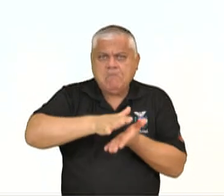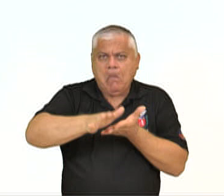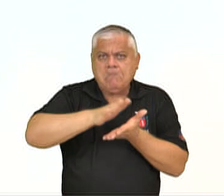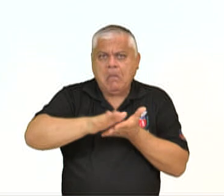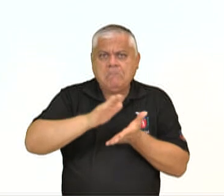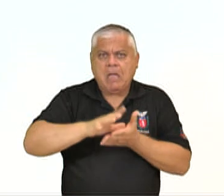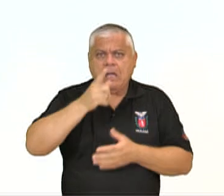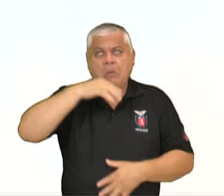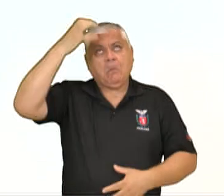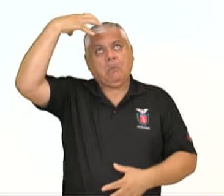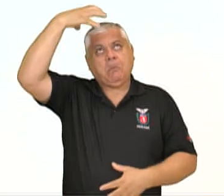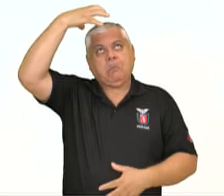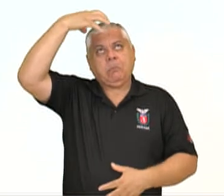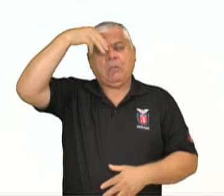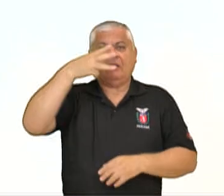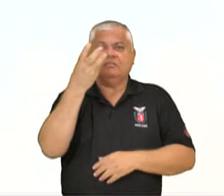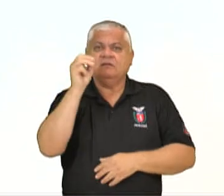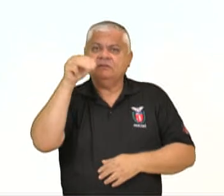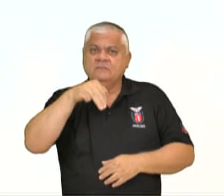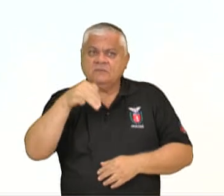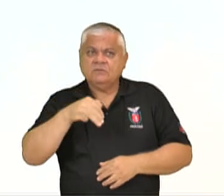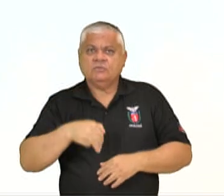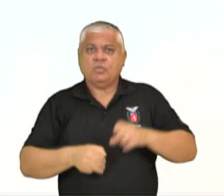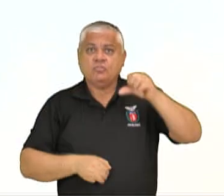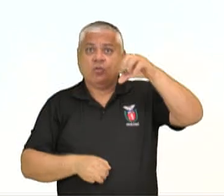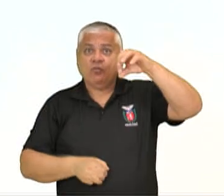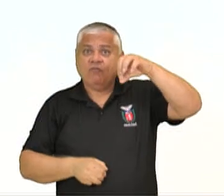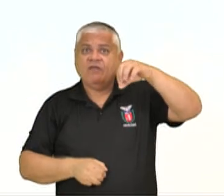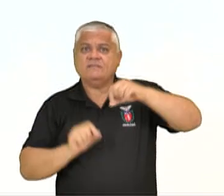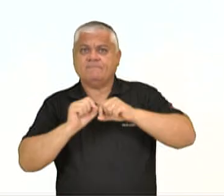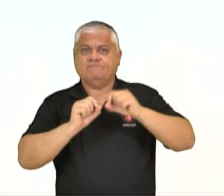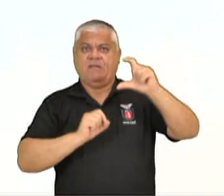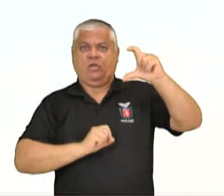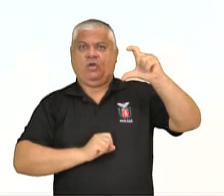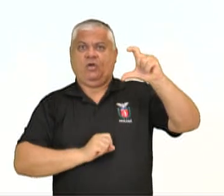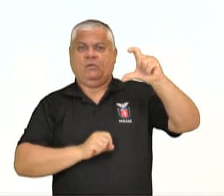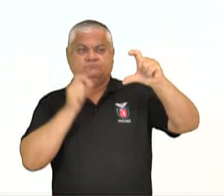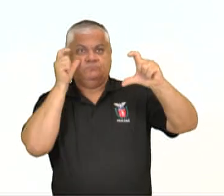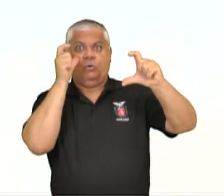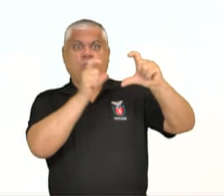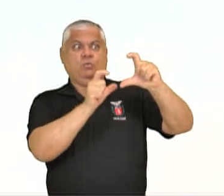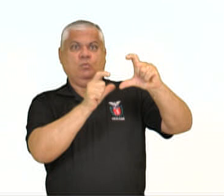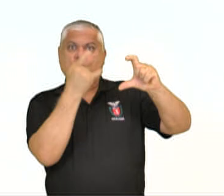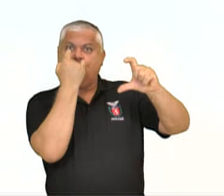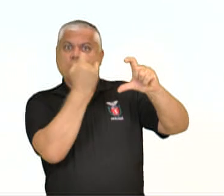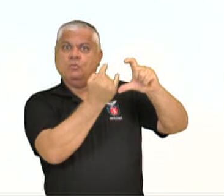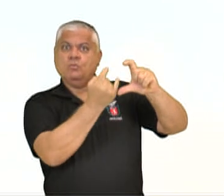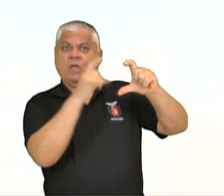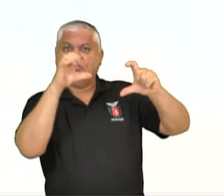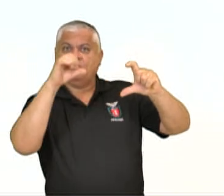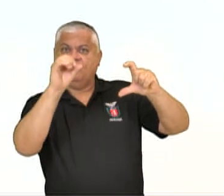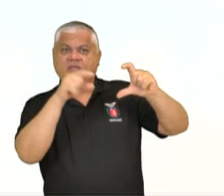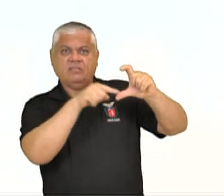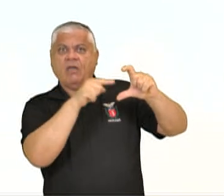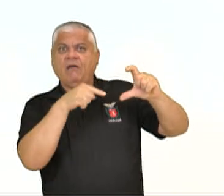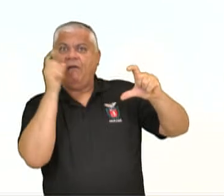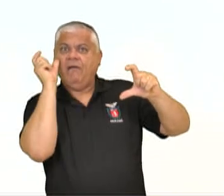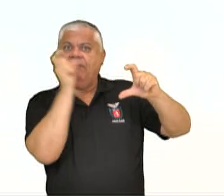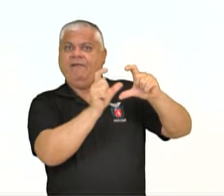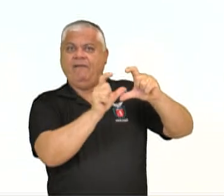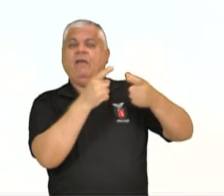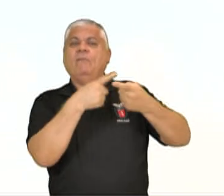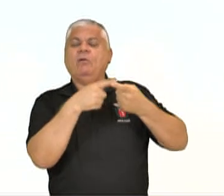está ali em números maiores que as palavras escritas até então, para chamar a atenção do leitor com relação à